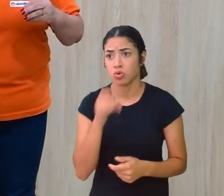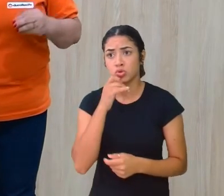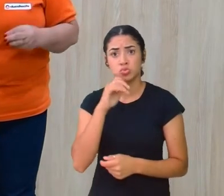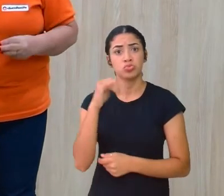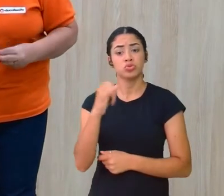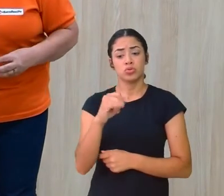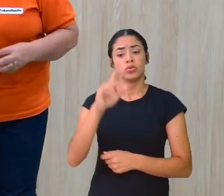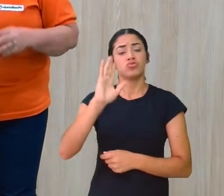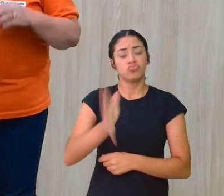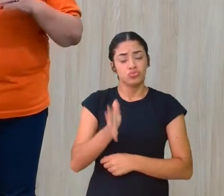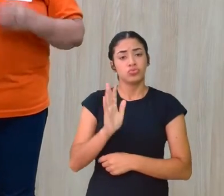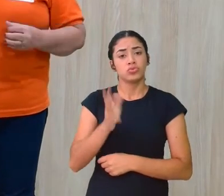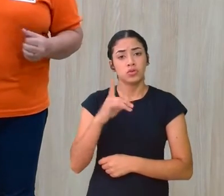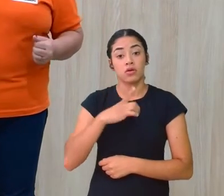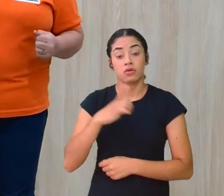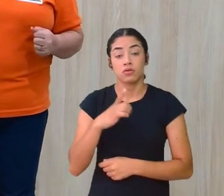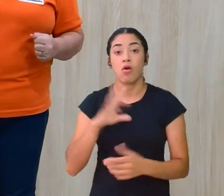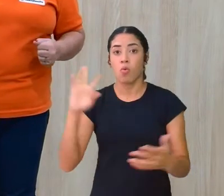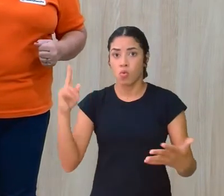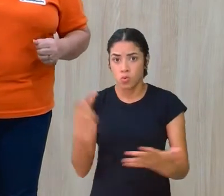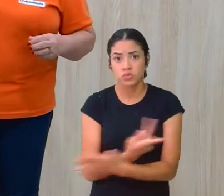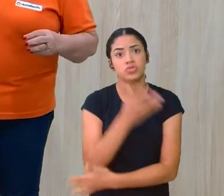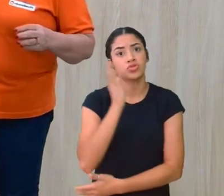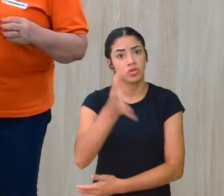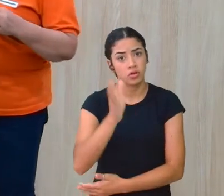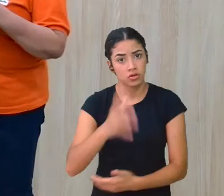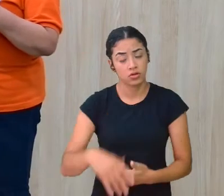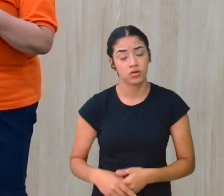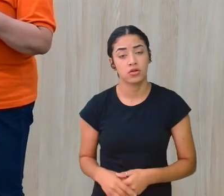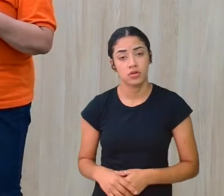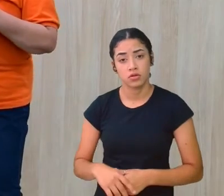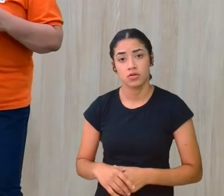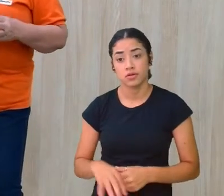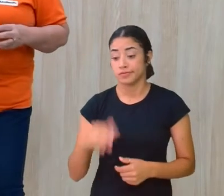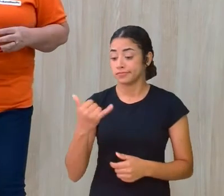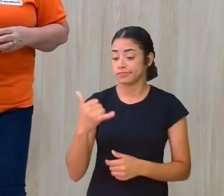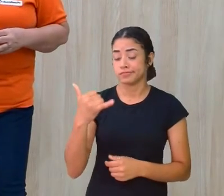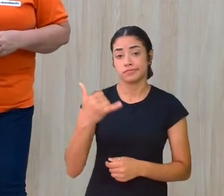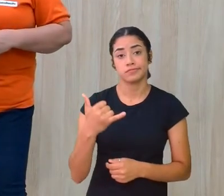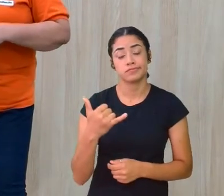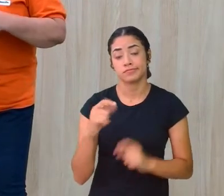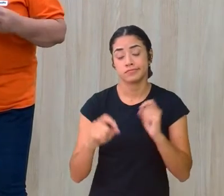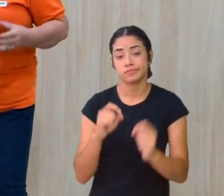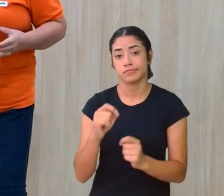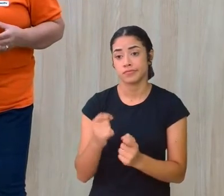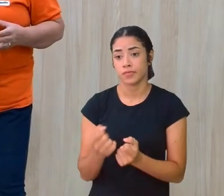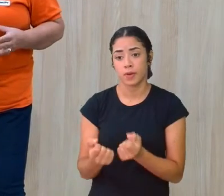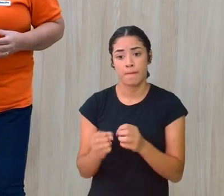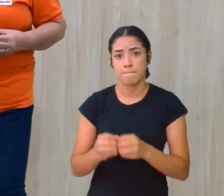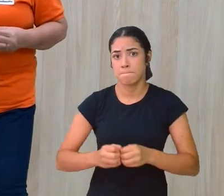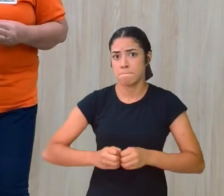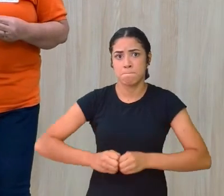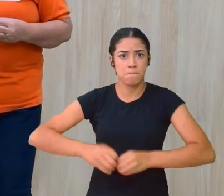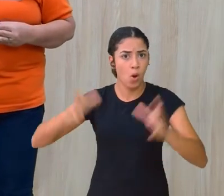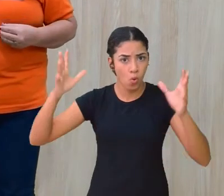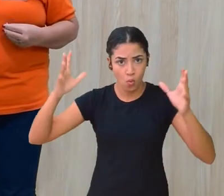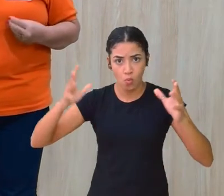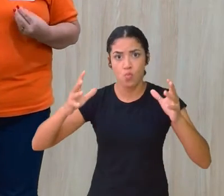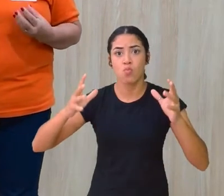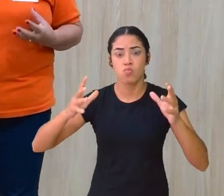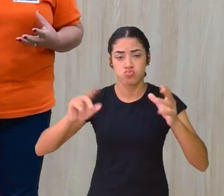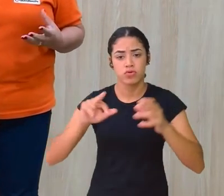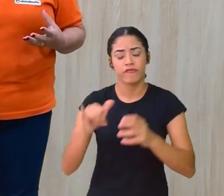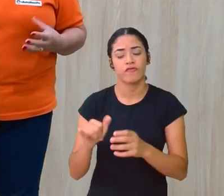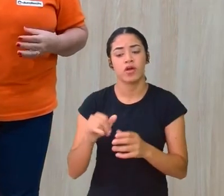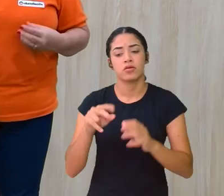gente já viu, já tivemos caso aqui próximo, né? Um celular que realmente deu um curto-circuito. E às vezes vamos